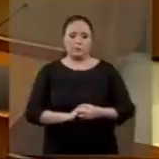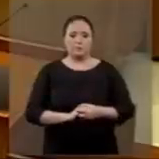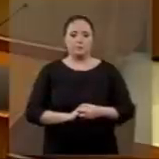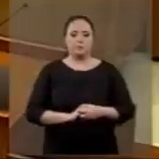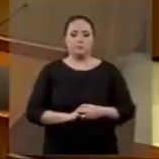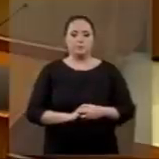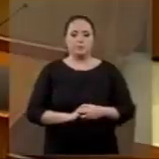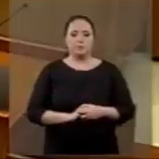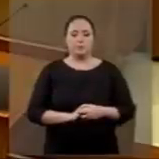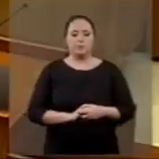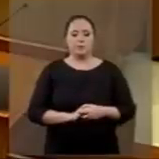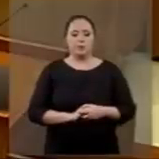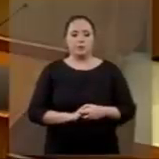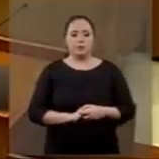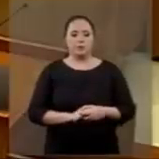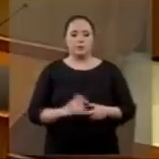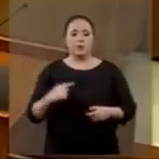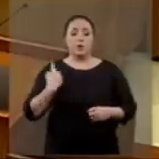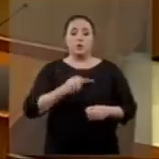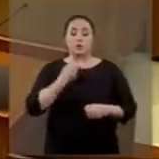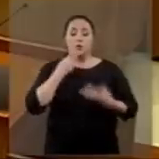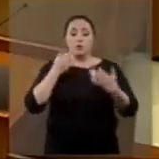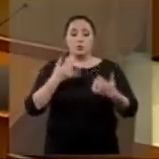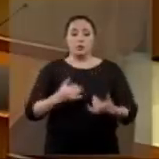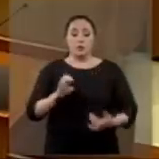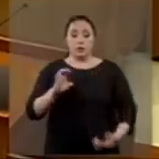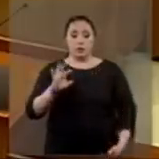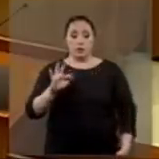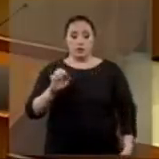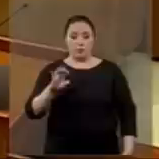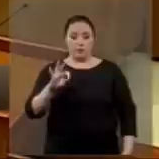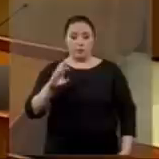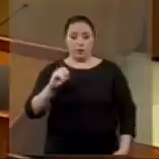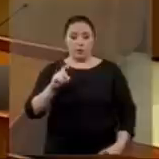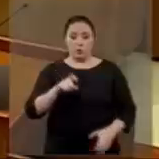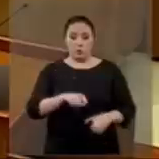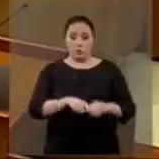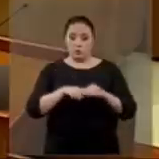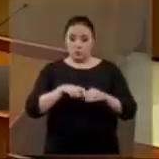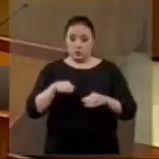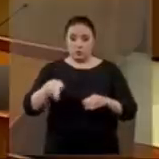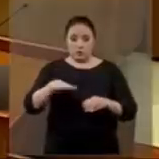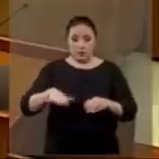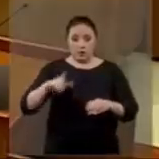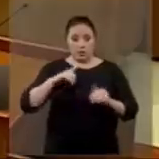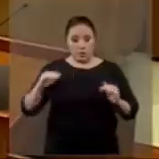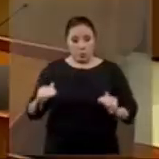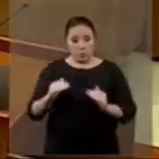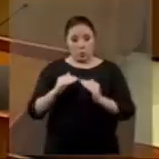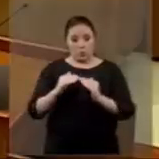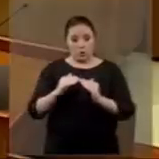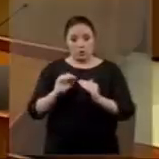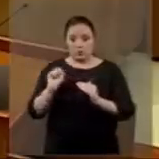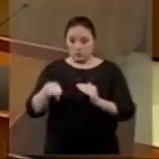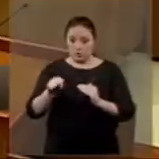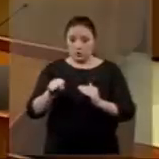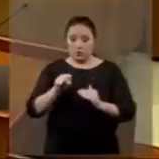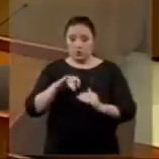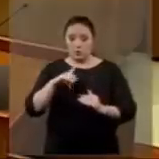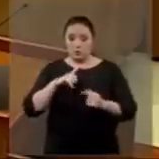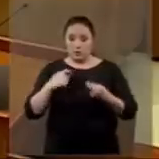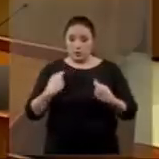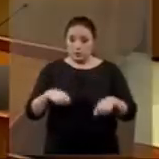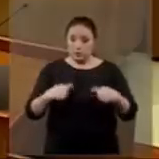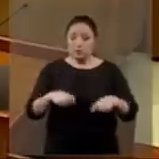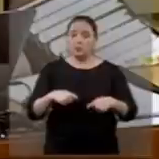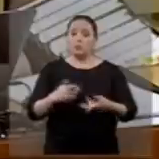é o ponto do efeito suspensivo, sim, do recurso administrativo. Nesse aspecto, há uma concordância. E se houver